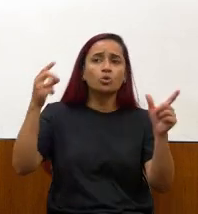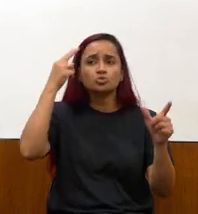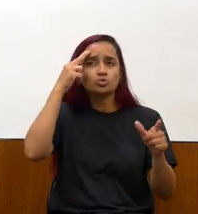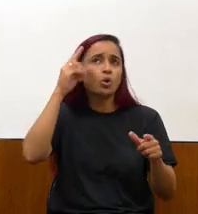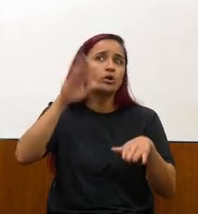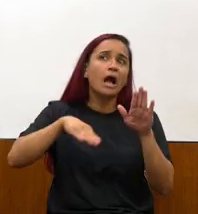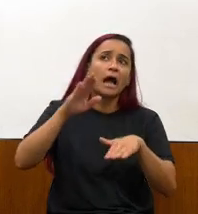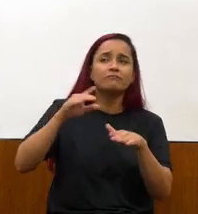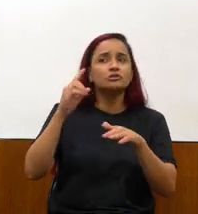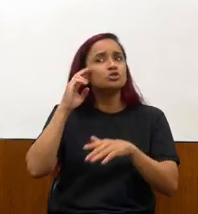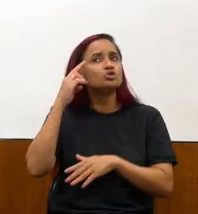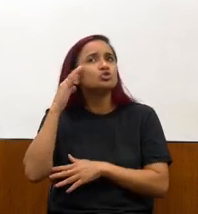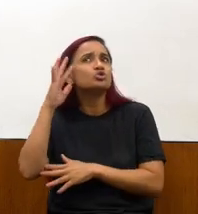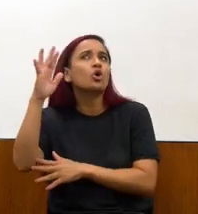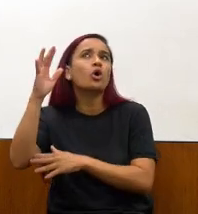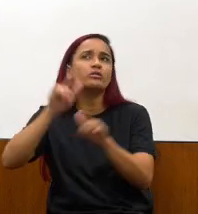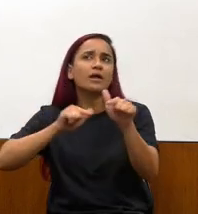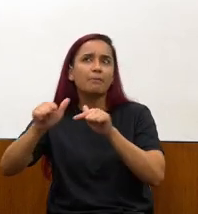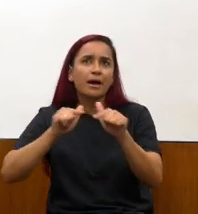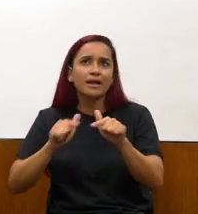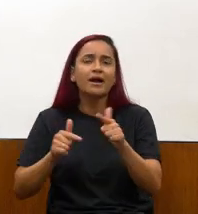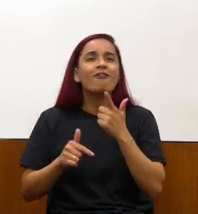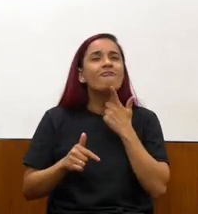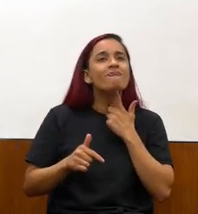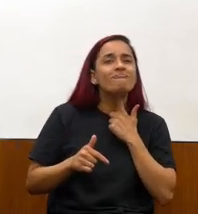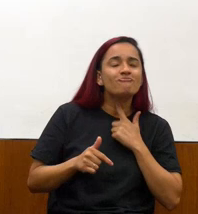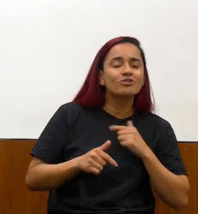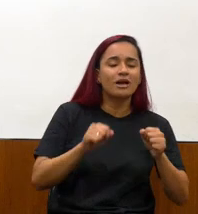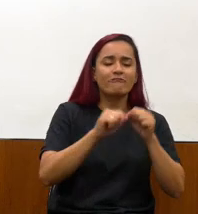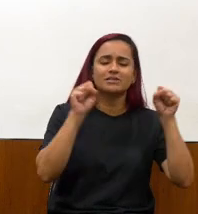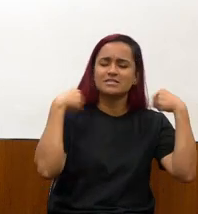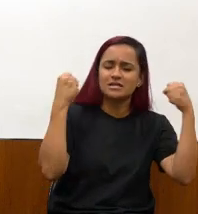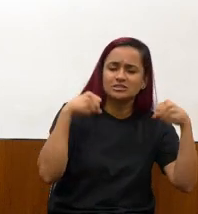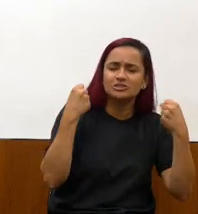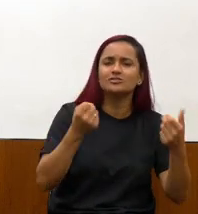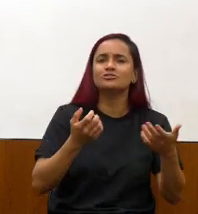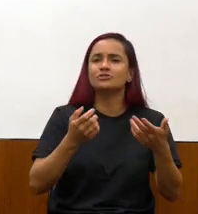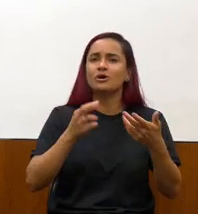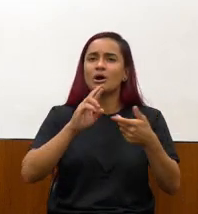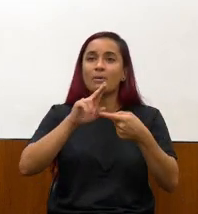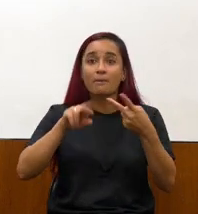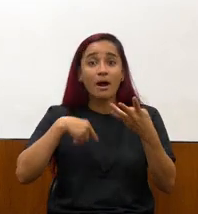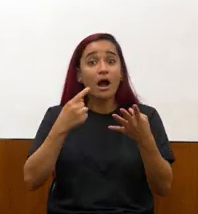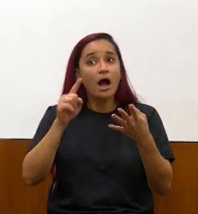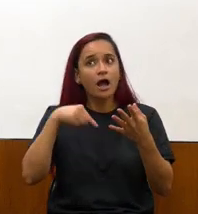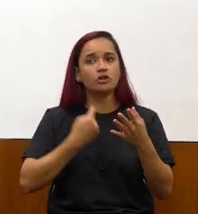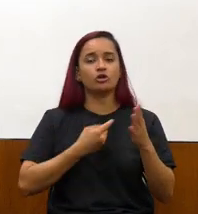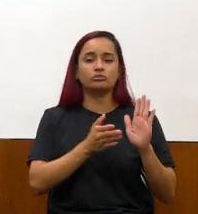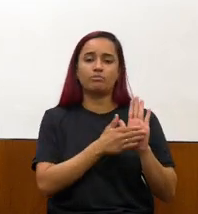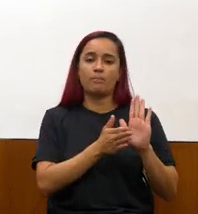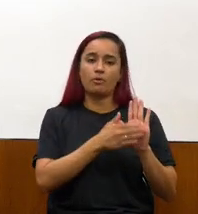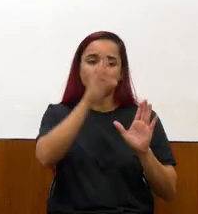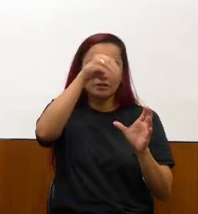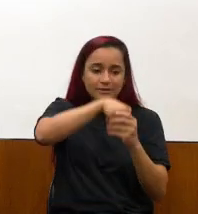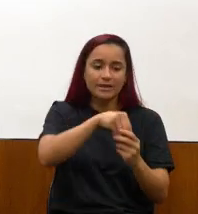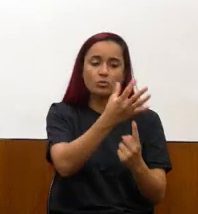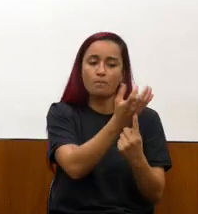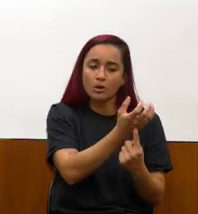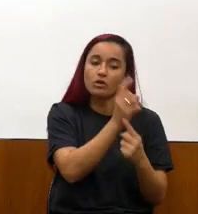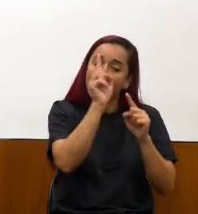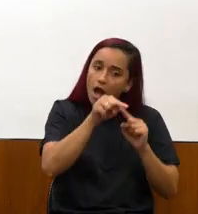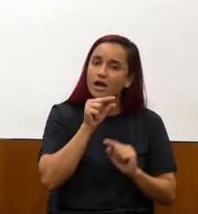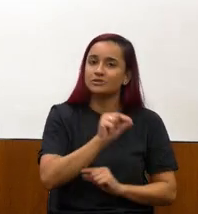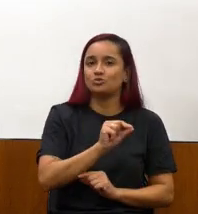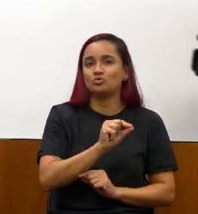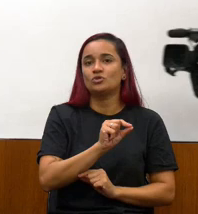saudável, seja ter atividades físicas para serem feitas. E é isso que a gente propõe para as pessoas com deficiência lá no Manudal. É que